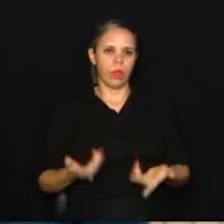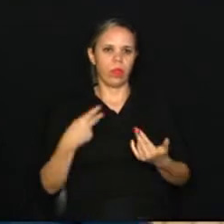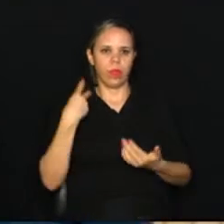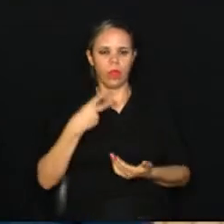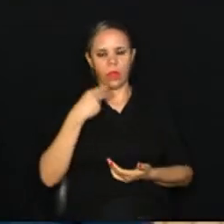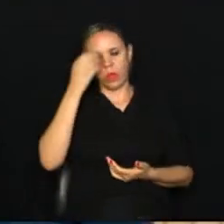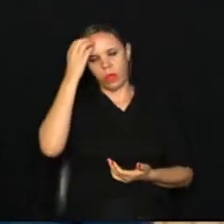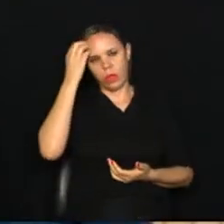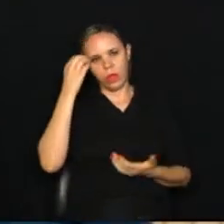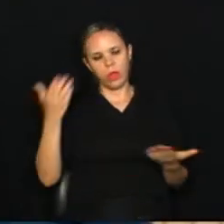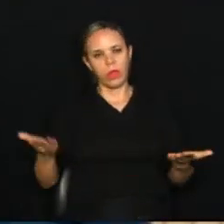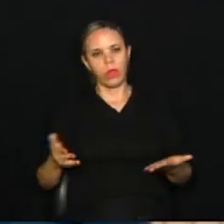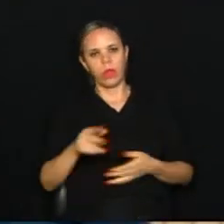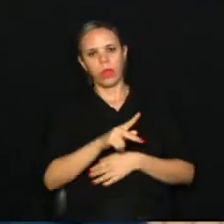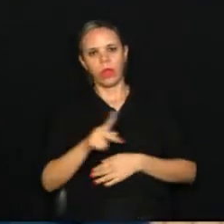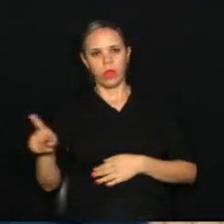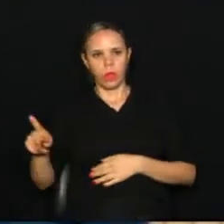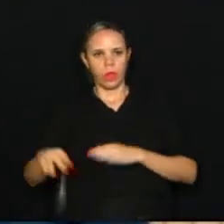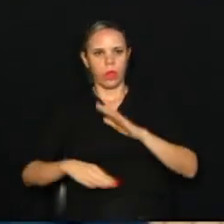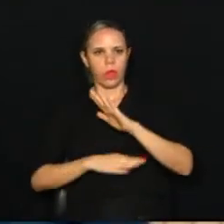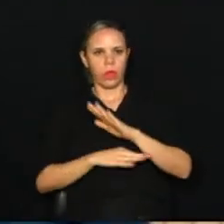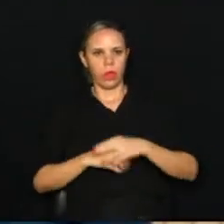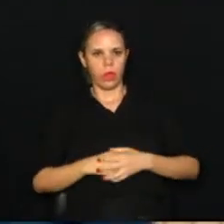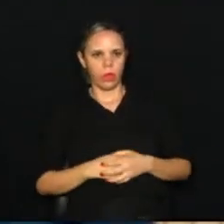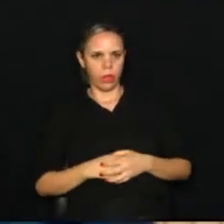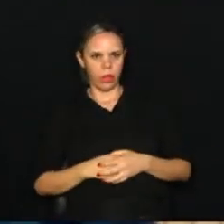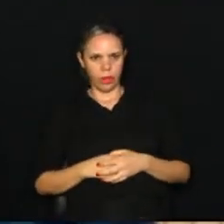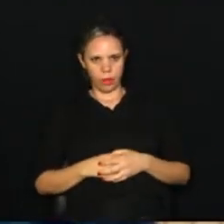vereador e agora como presidente da casa.